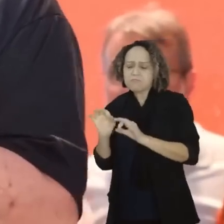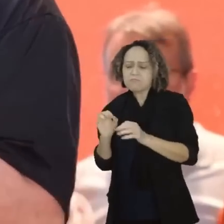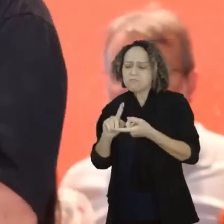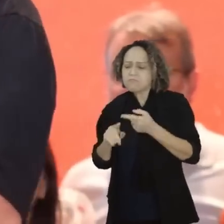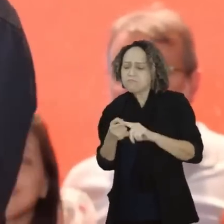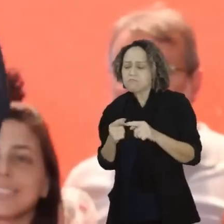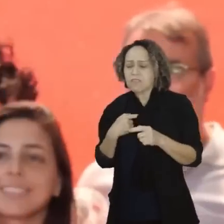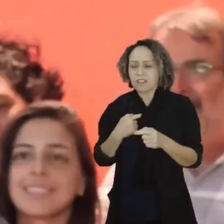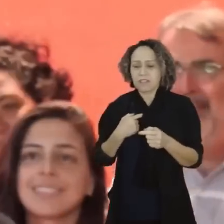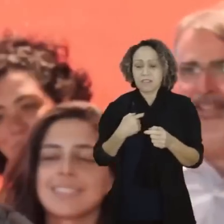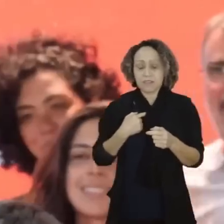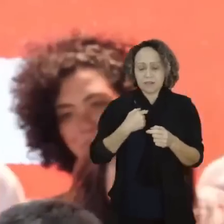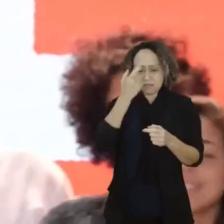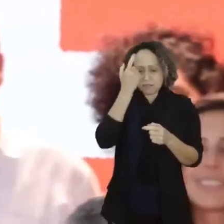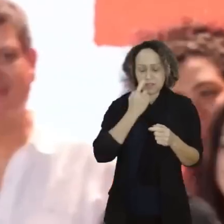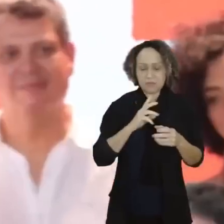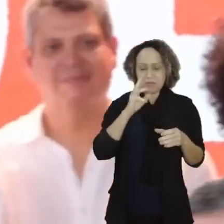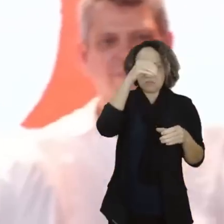Porque